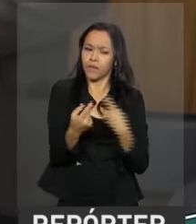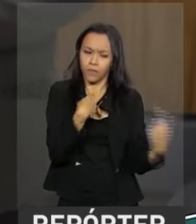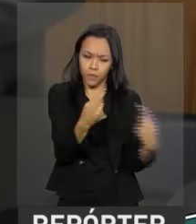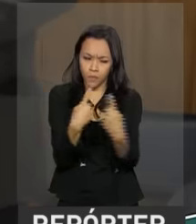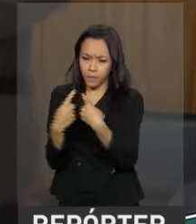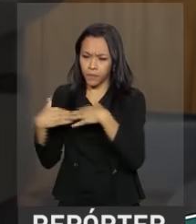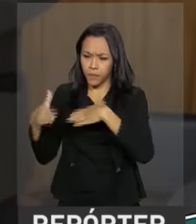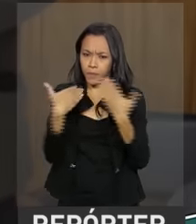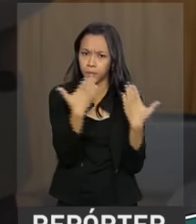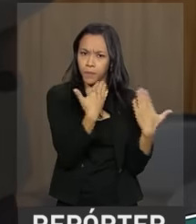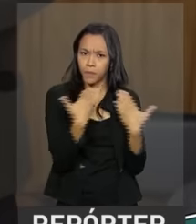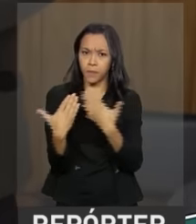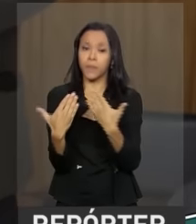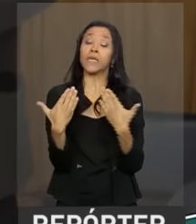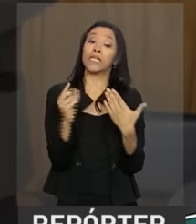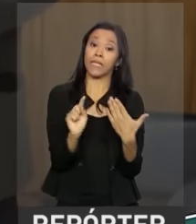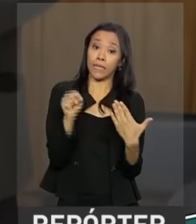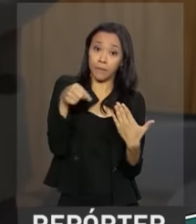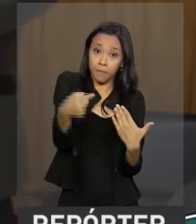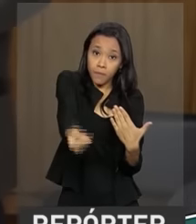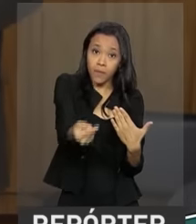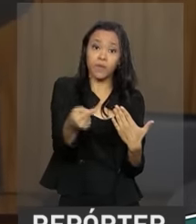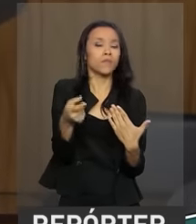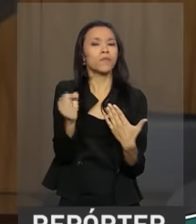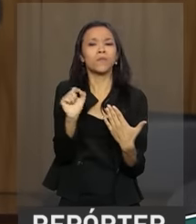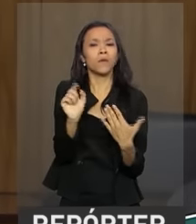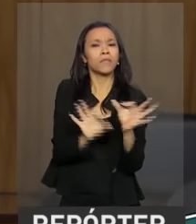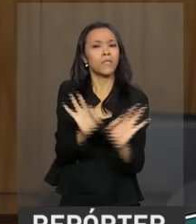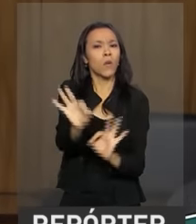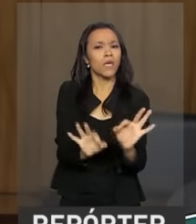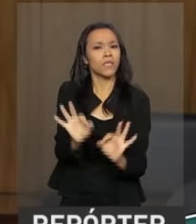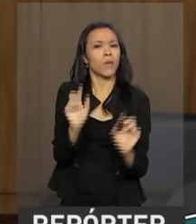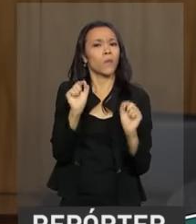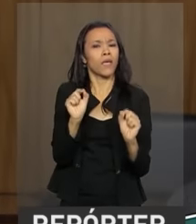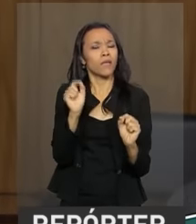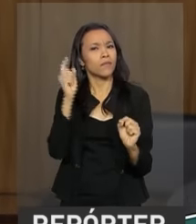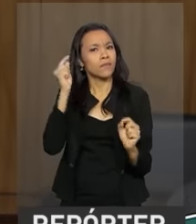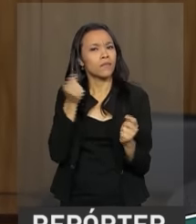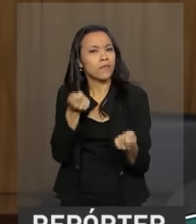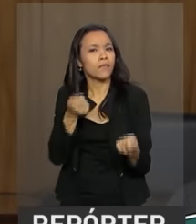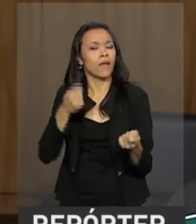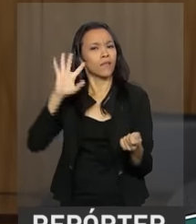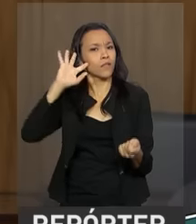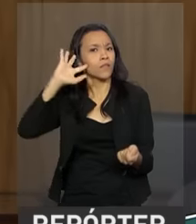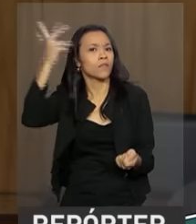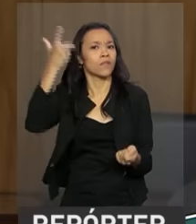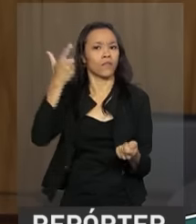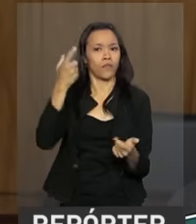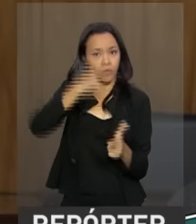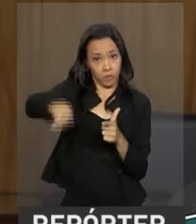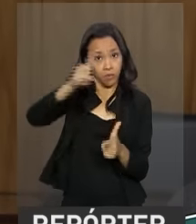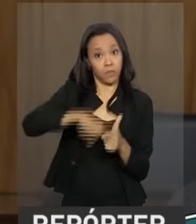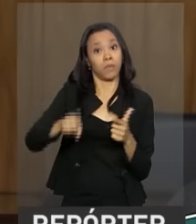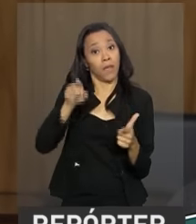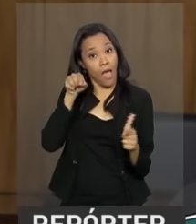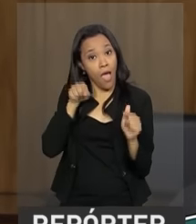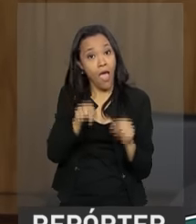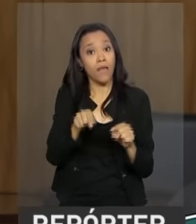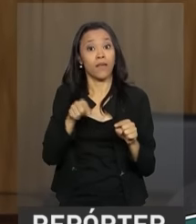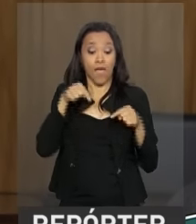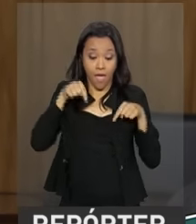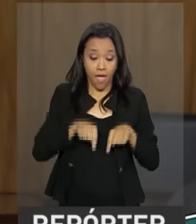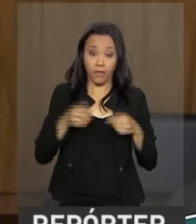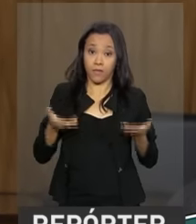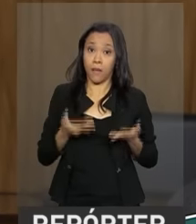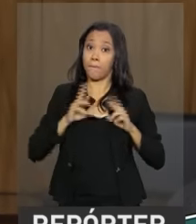partir deste panorama, nós vamos tentar apresentar soluções. Evidentemente, esta será uma primeira